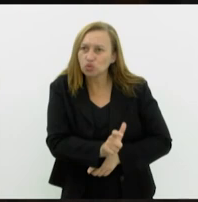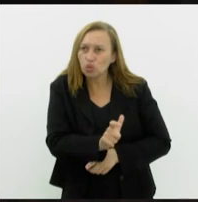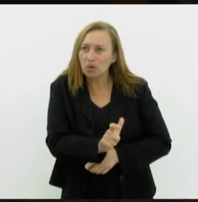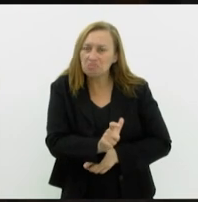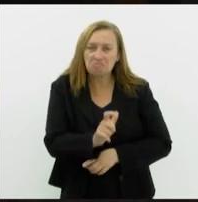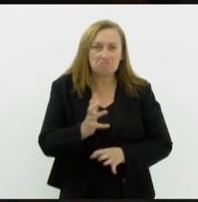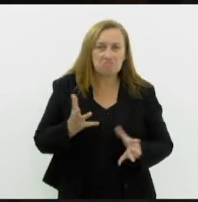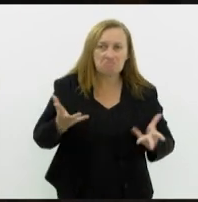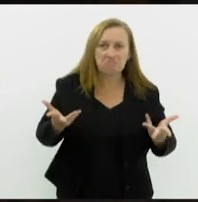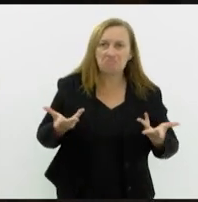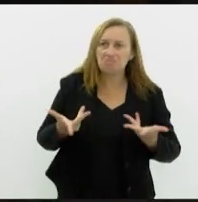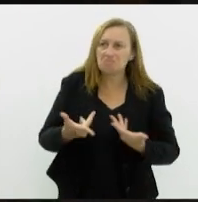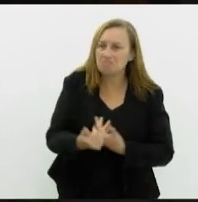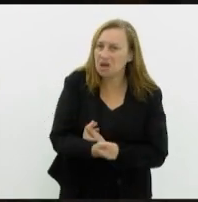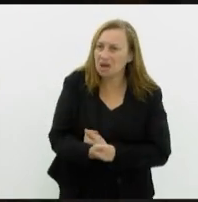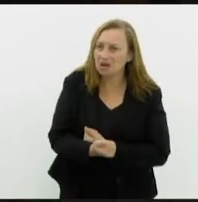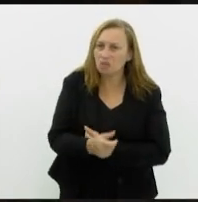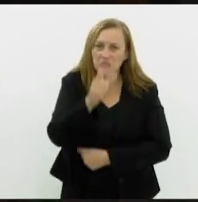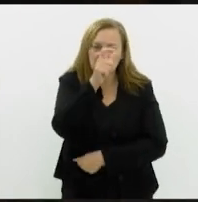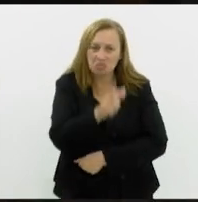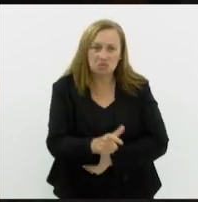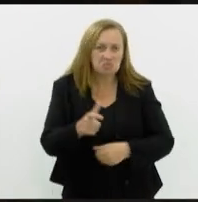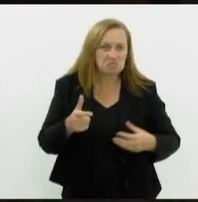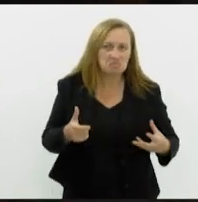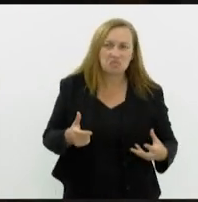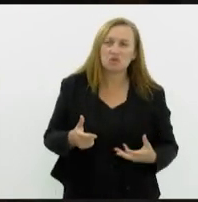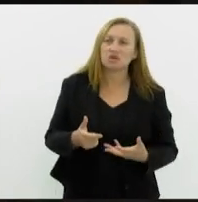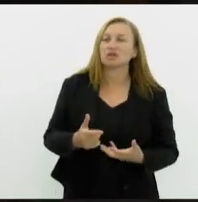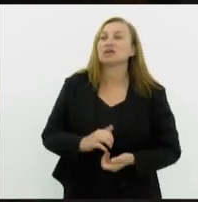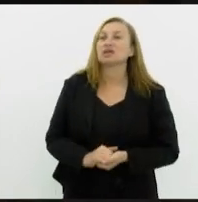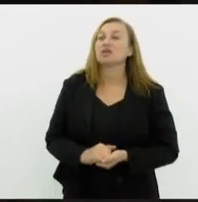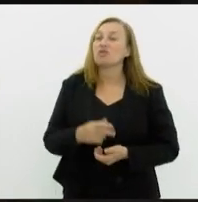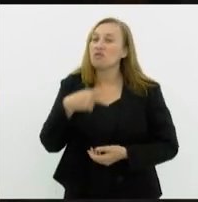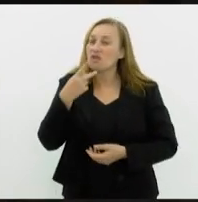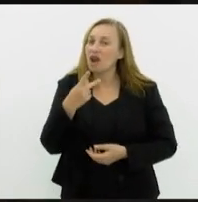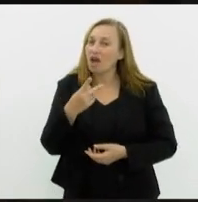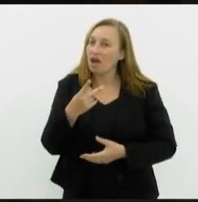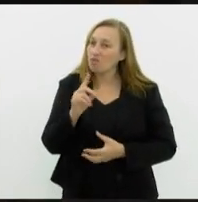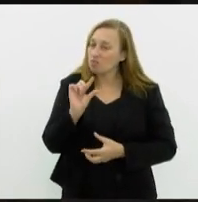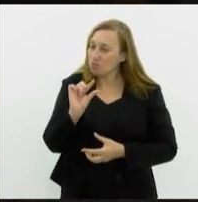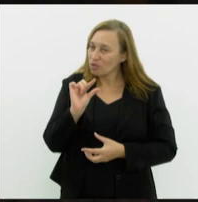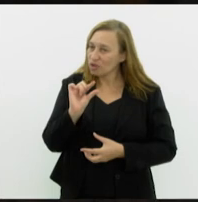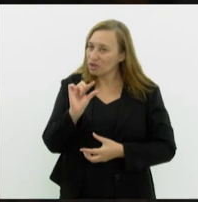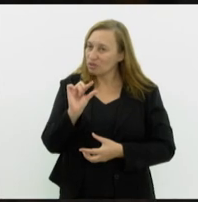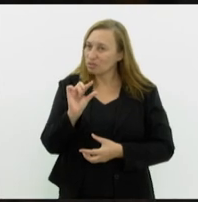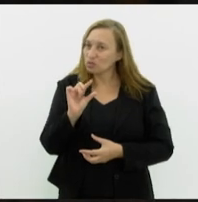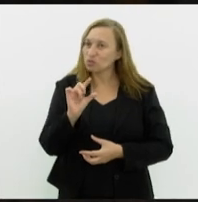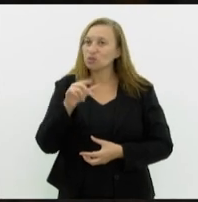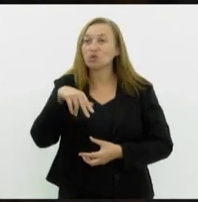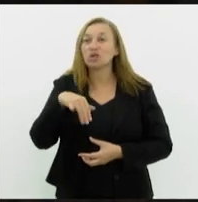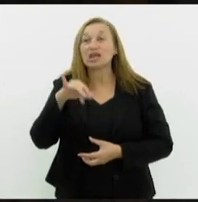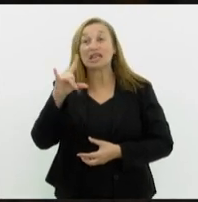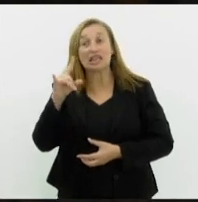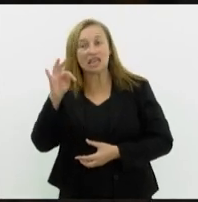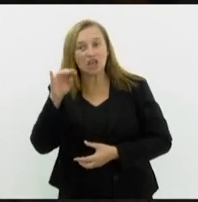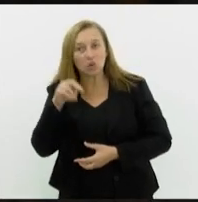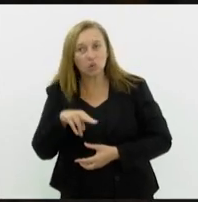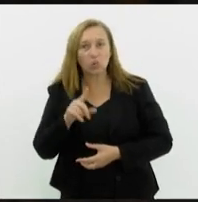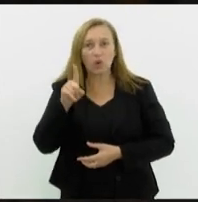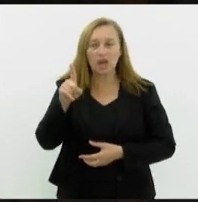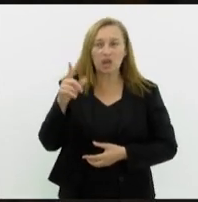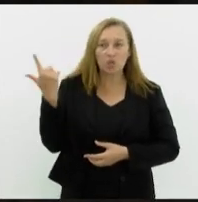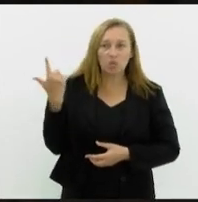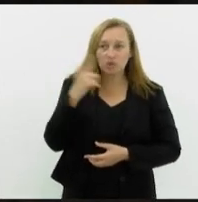iluminada, uma pessoa maravilhosa. Eu vou contar uma particularidade aqui do Nildo, que assim que ele ganhou a